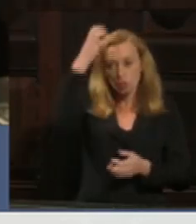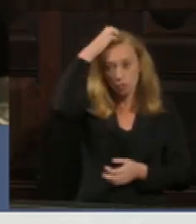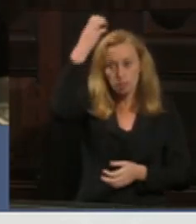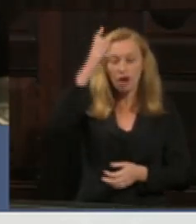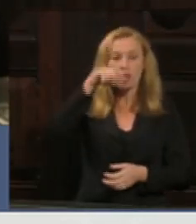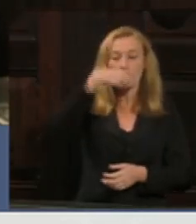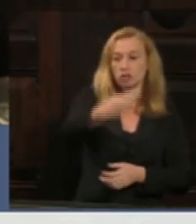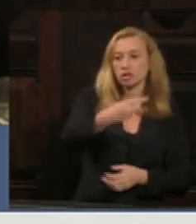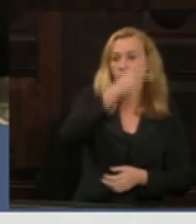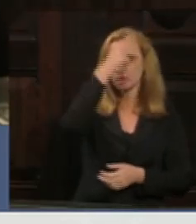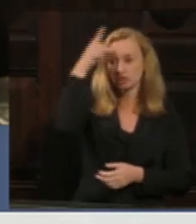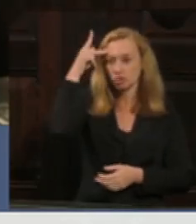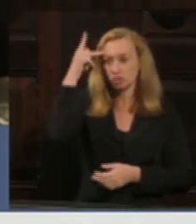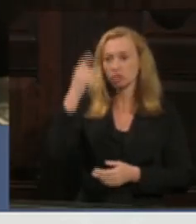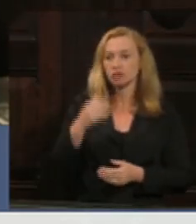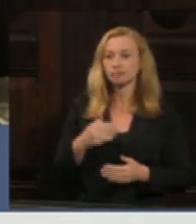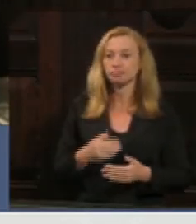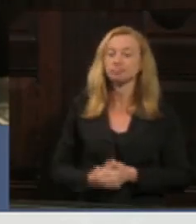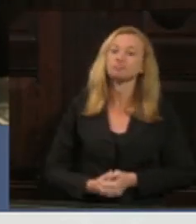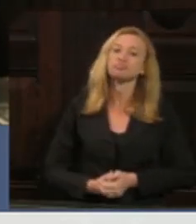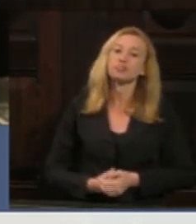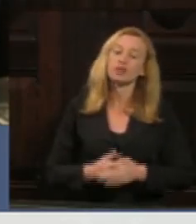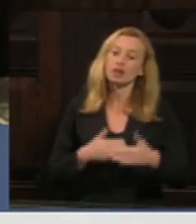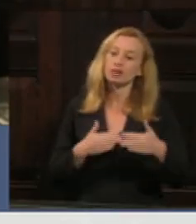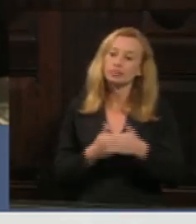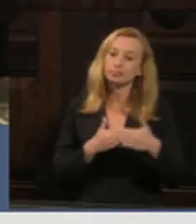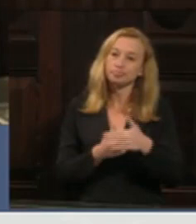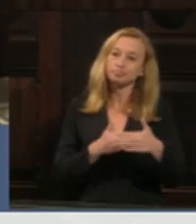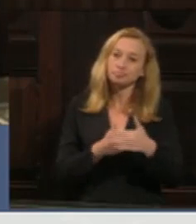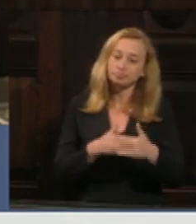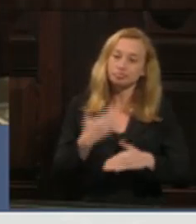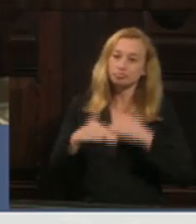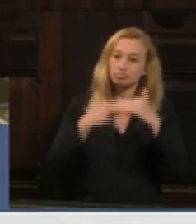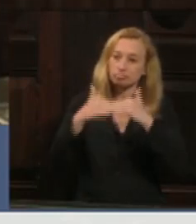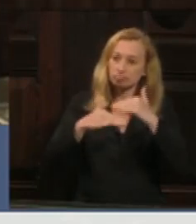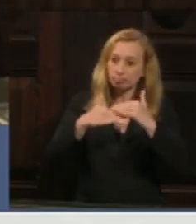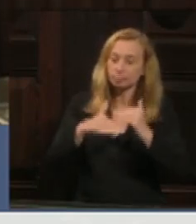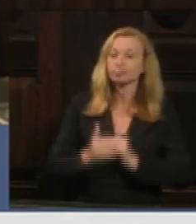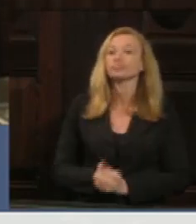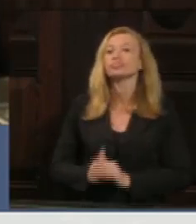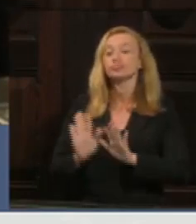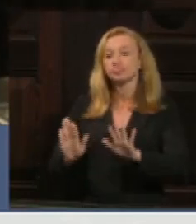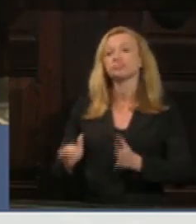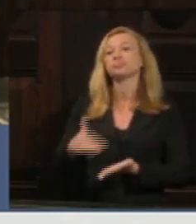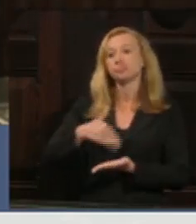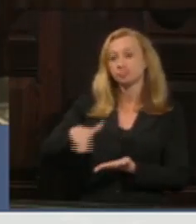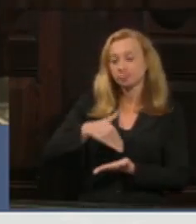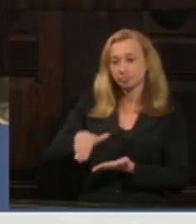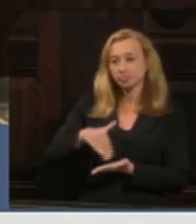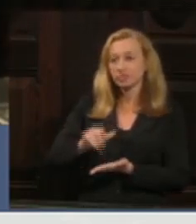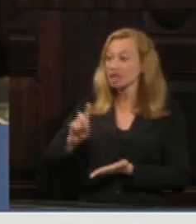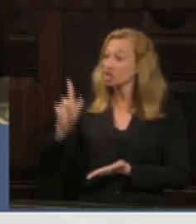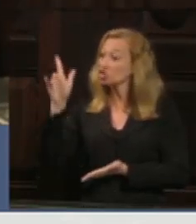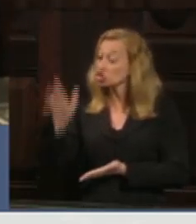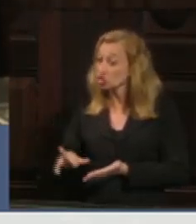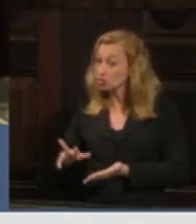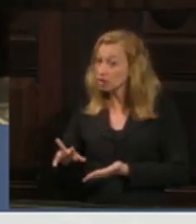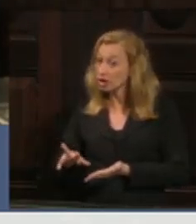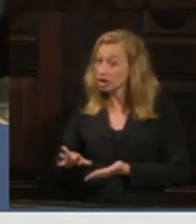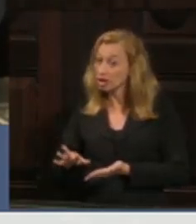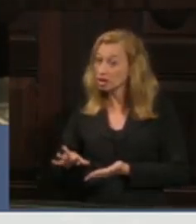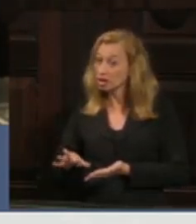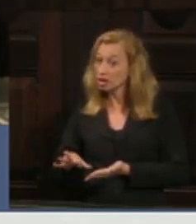fundamental, forçando processos de municipalização. Bom, o secretário Pedro Fernandes, diferentemente